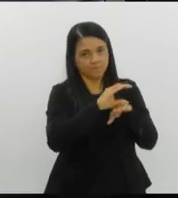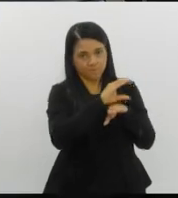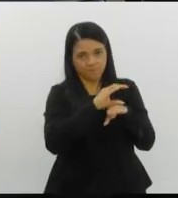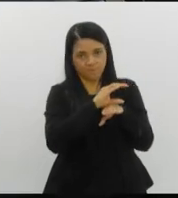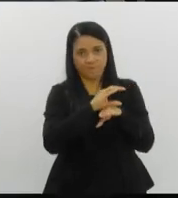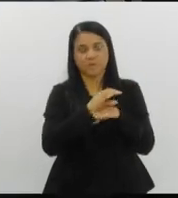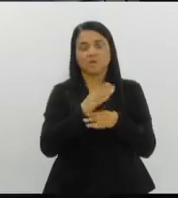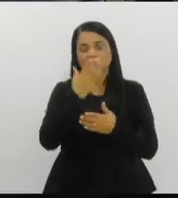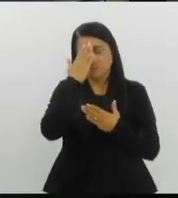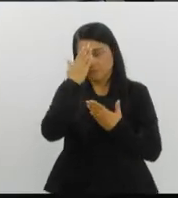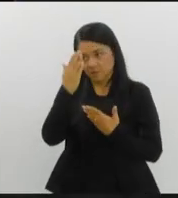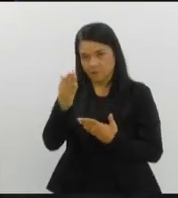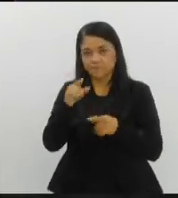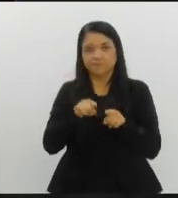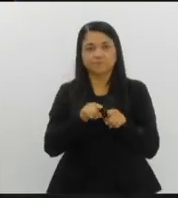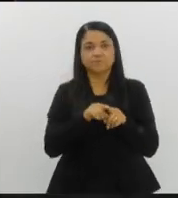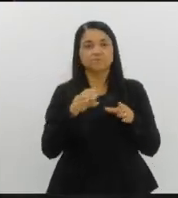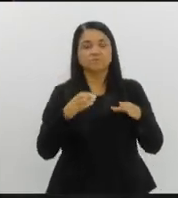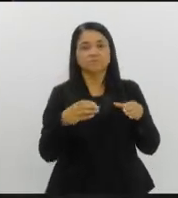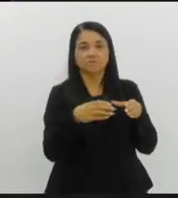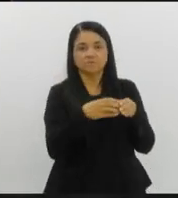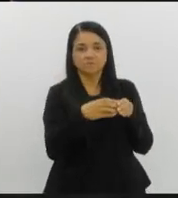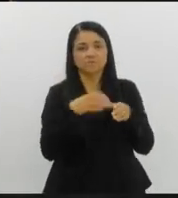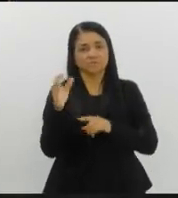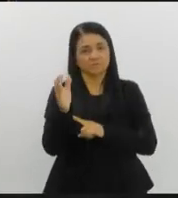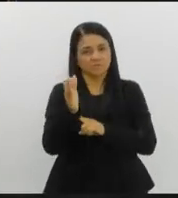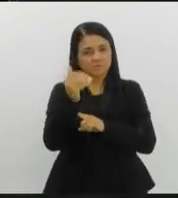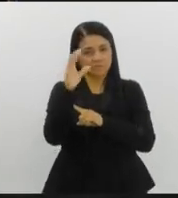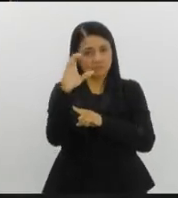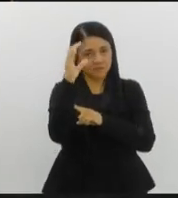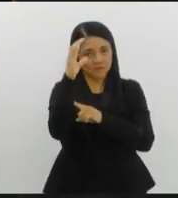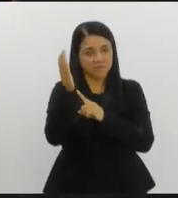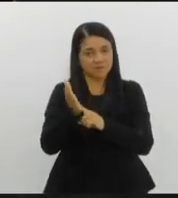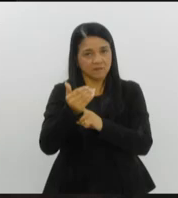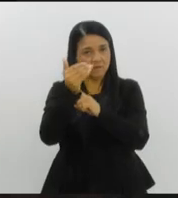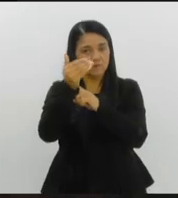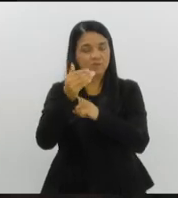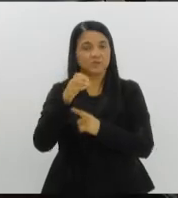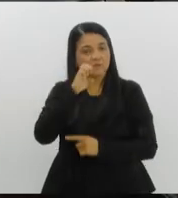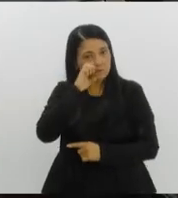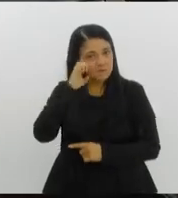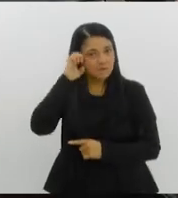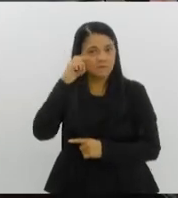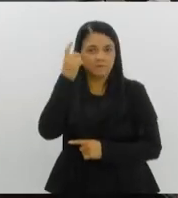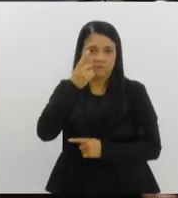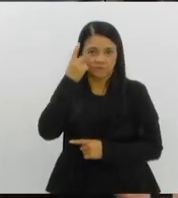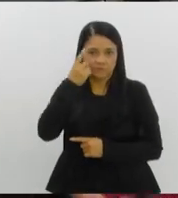presidente. Muito obrigado. Pela Comissão de Ciência e Tecnologia, deputada Élica Takemoto.